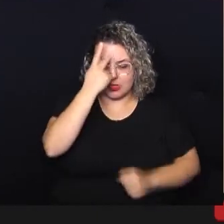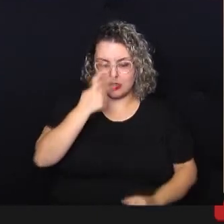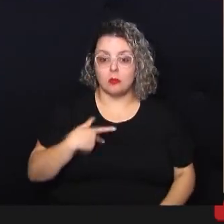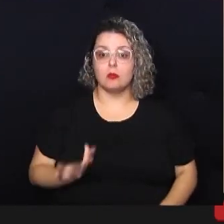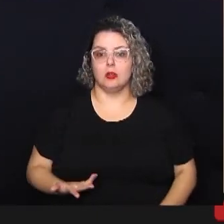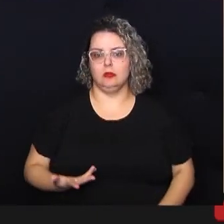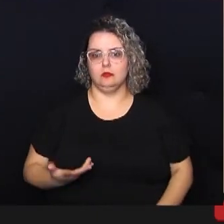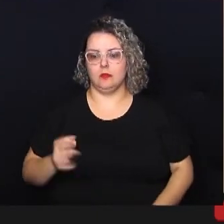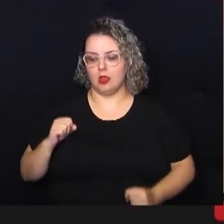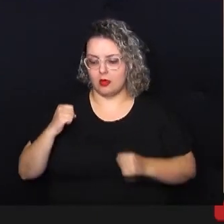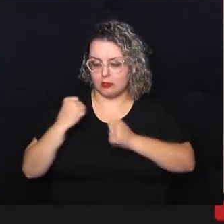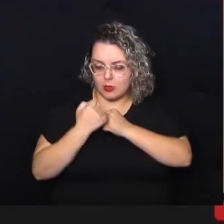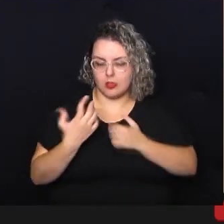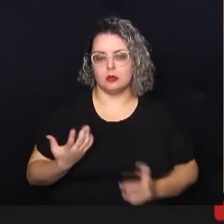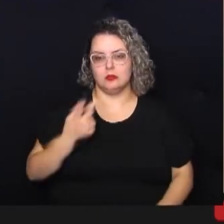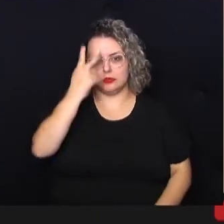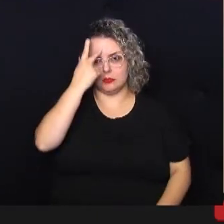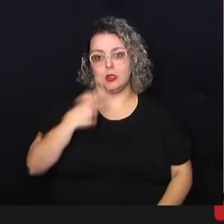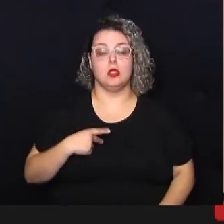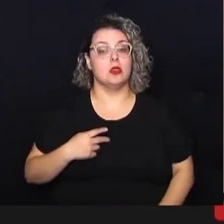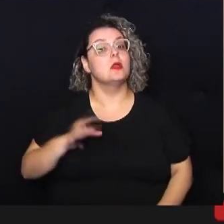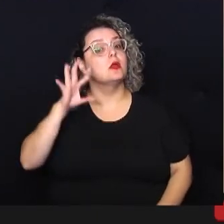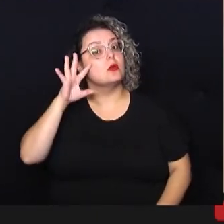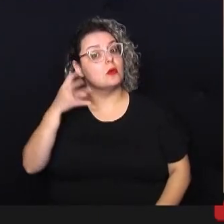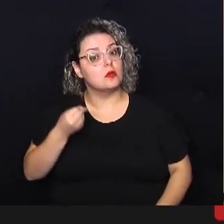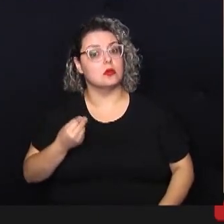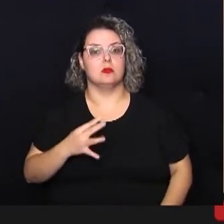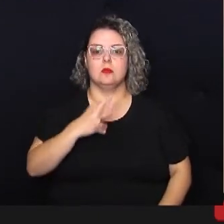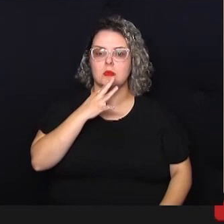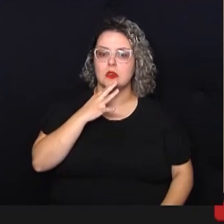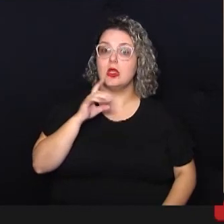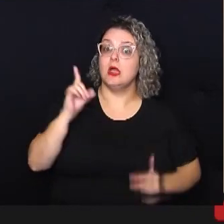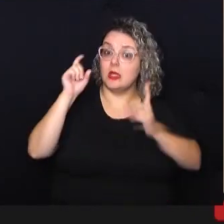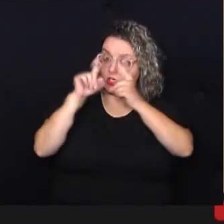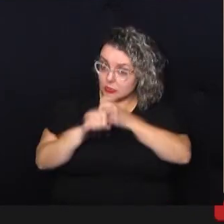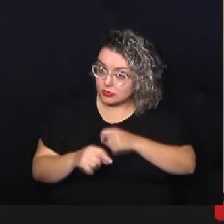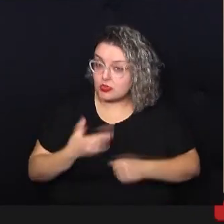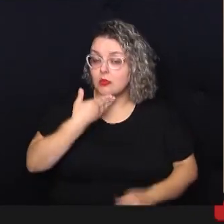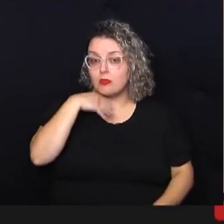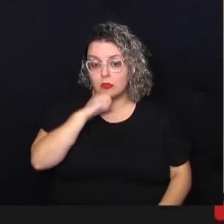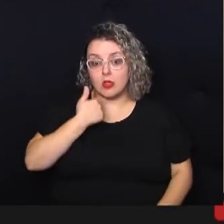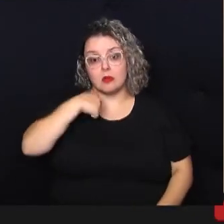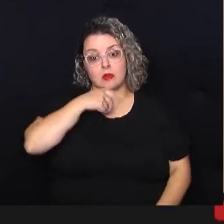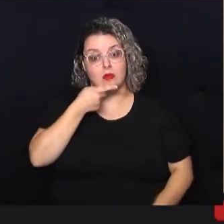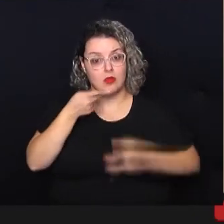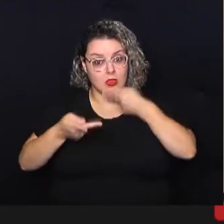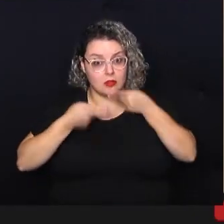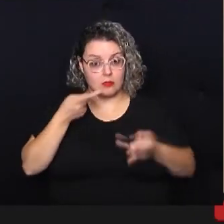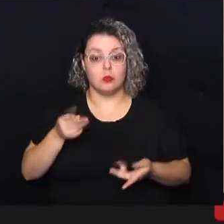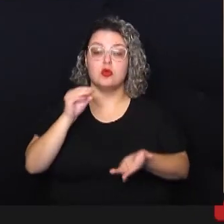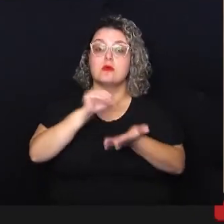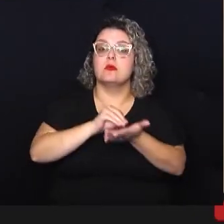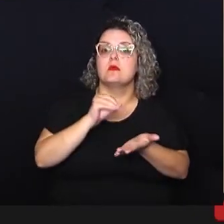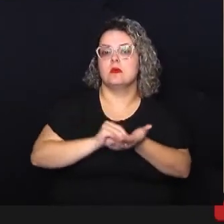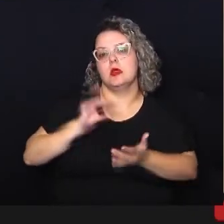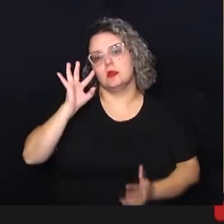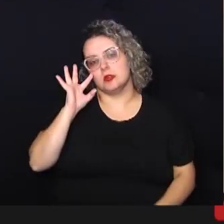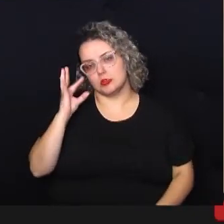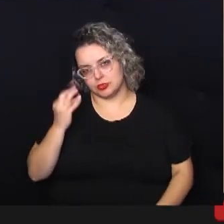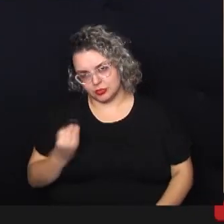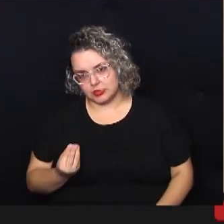com autoconhecimento. Então, é desafiador para os pais começar a falar sobre isso, eu acho que por falta de